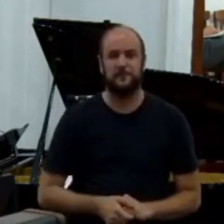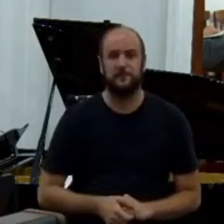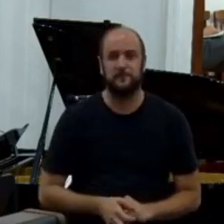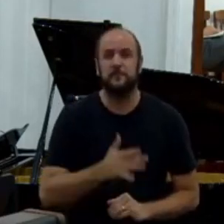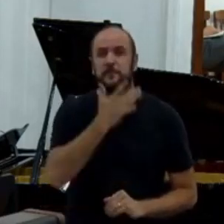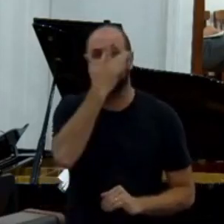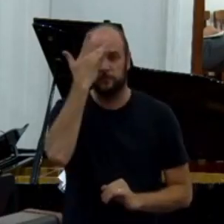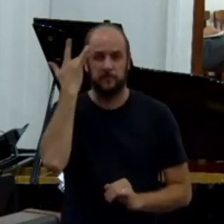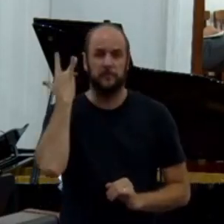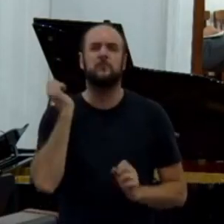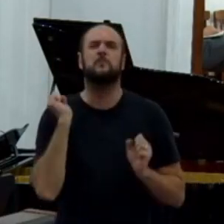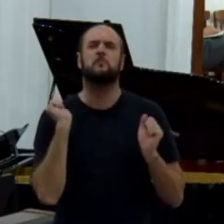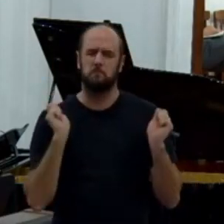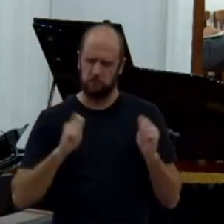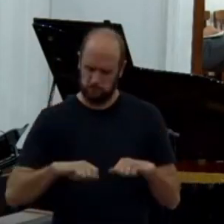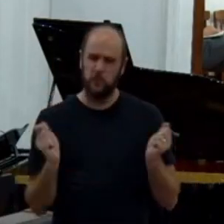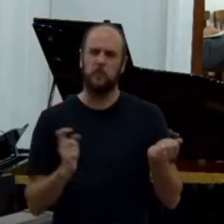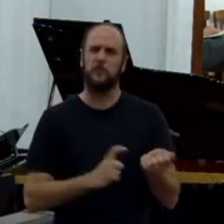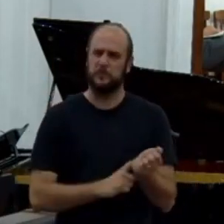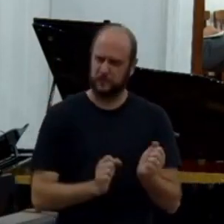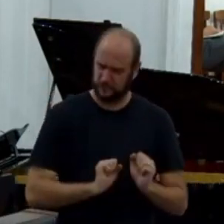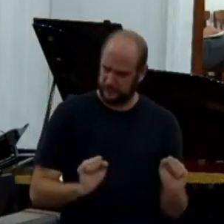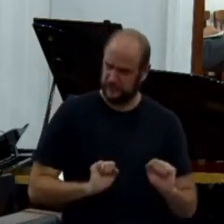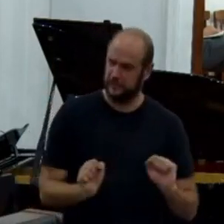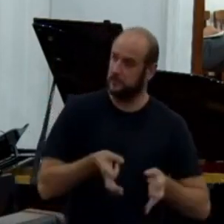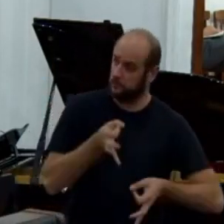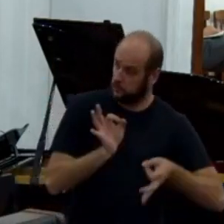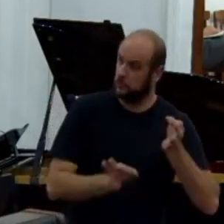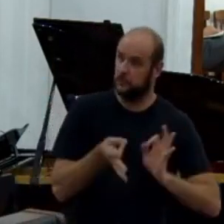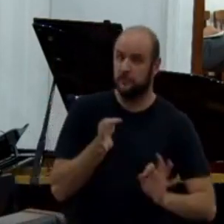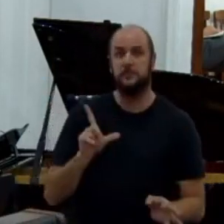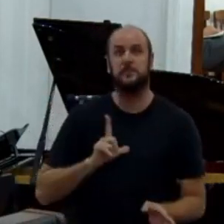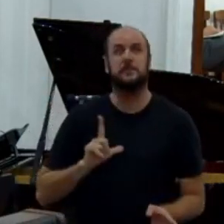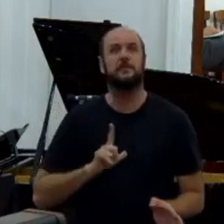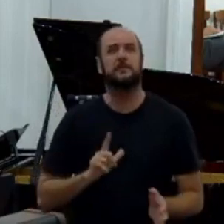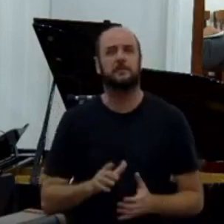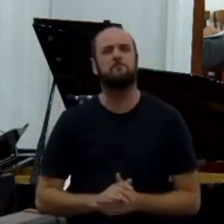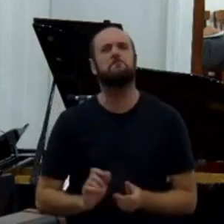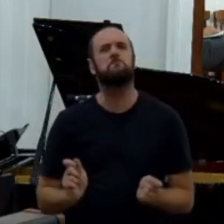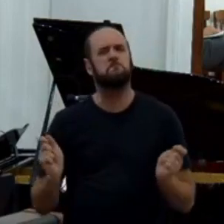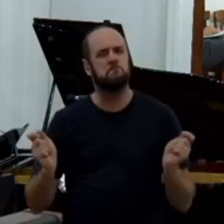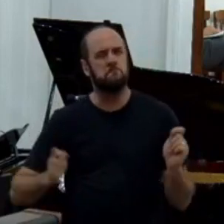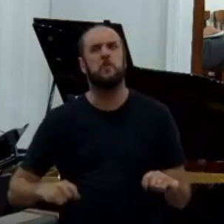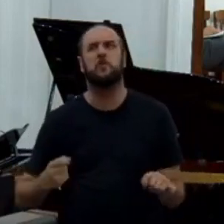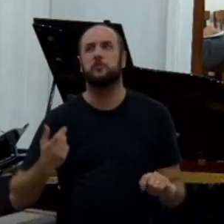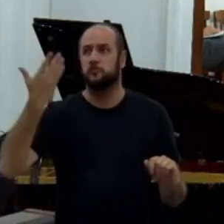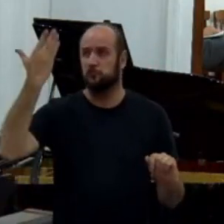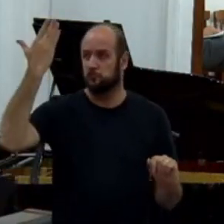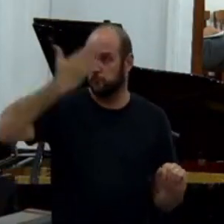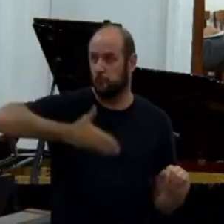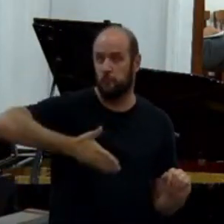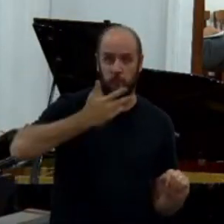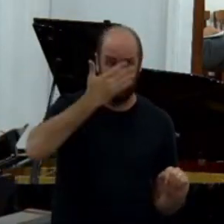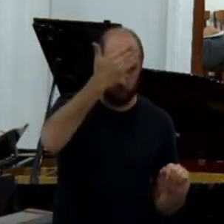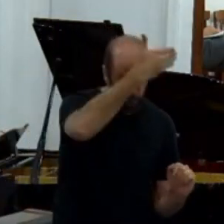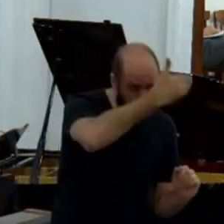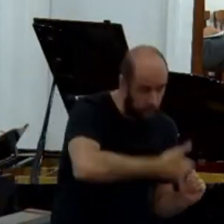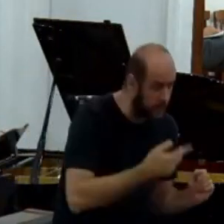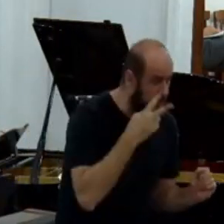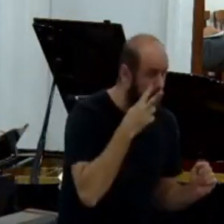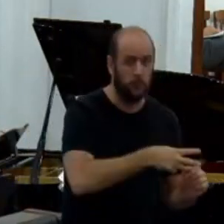humanos podem se irar de uma forma justa. Eles podem se indignar diante de uma injustiça